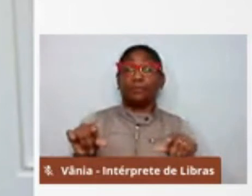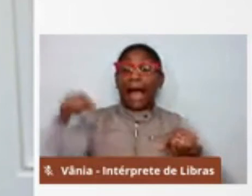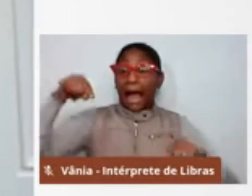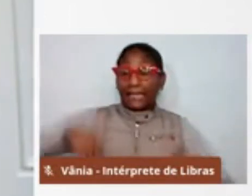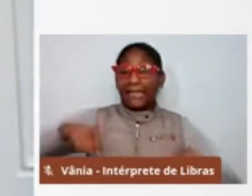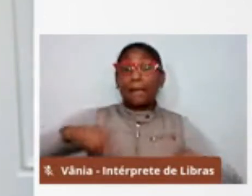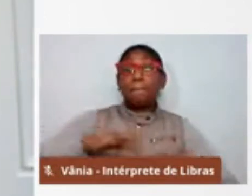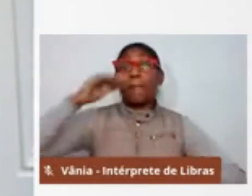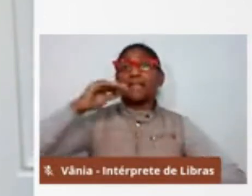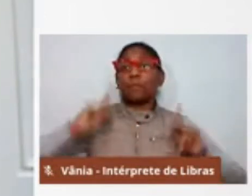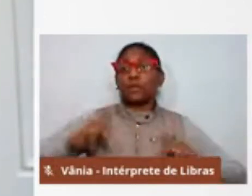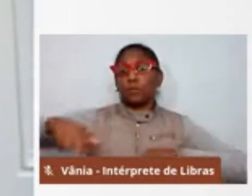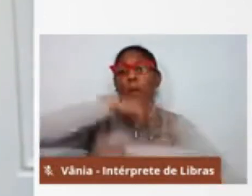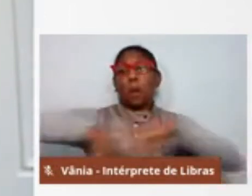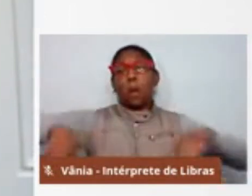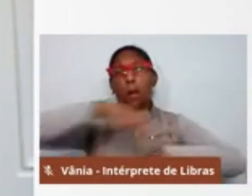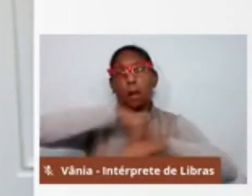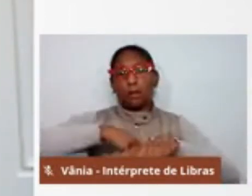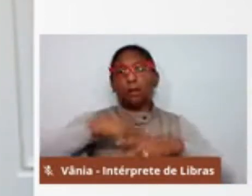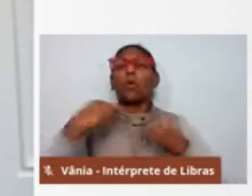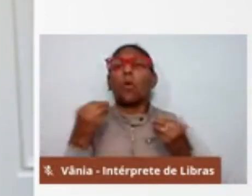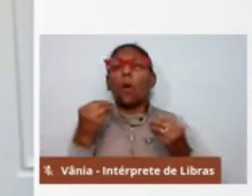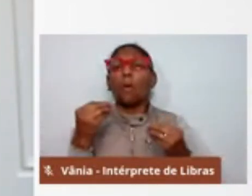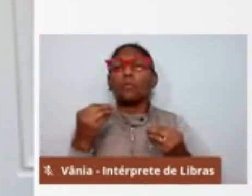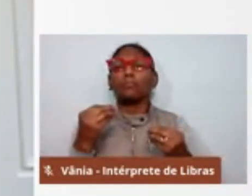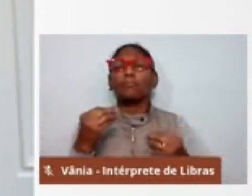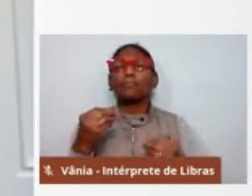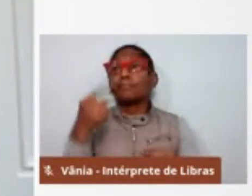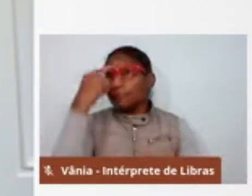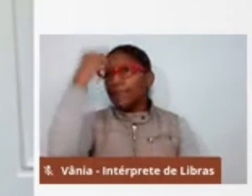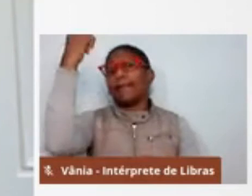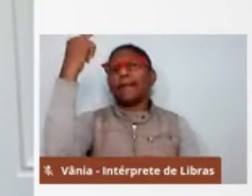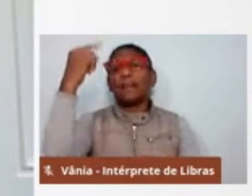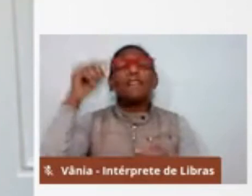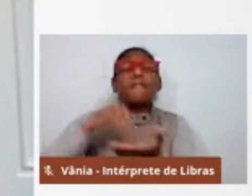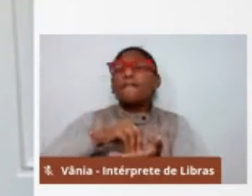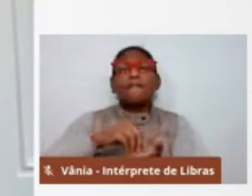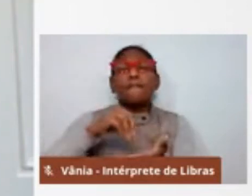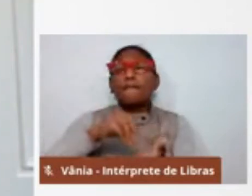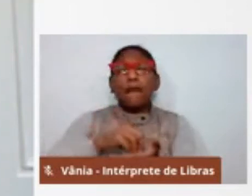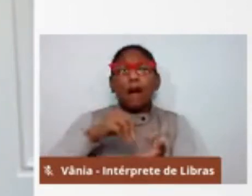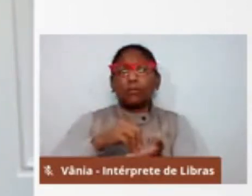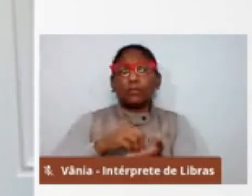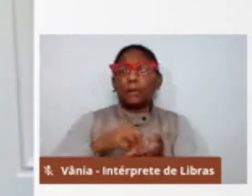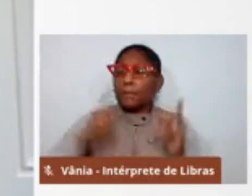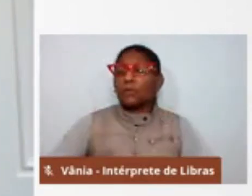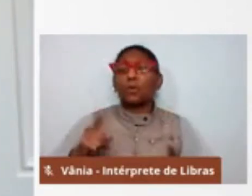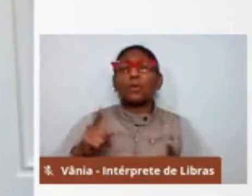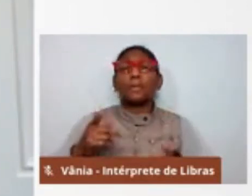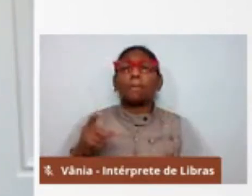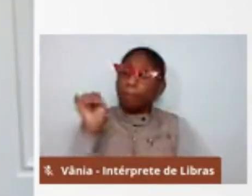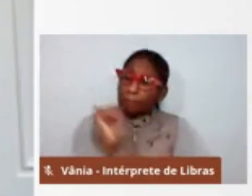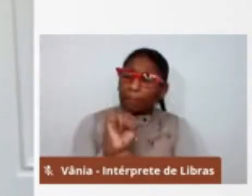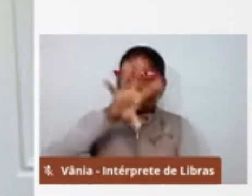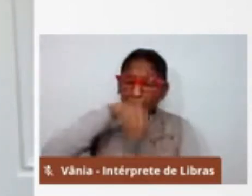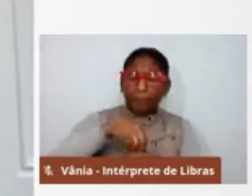Sul? O governo estuda medidas alternativas? O que está faltando para a maior adesão da população às